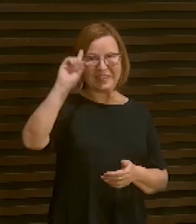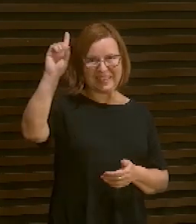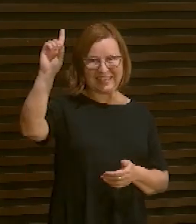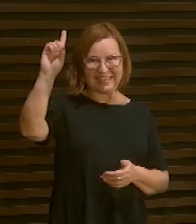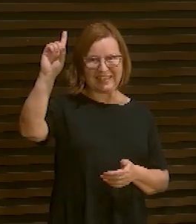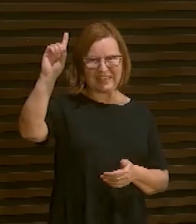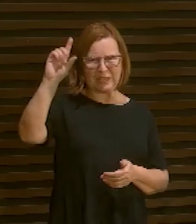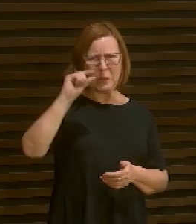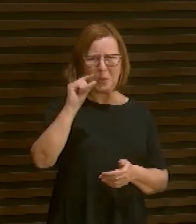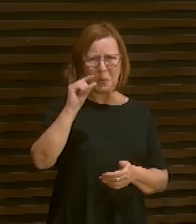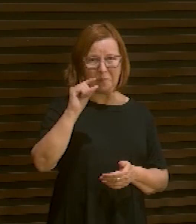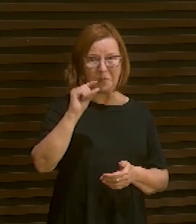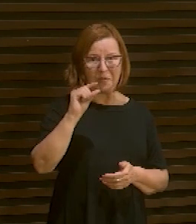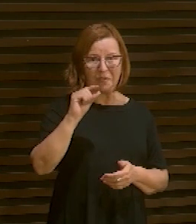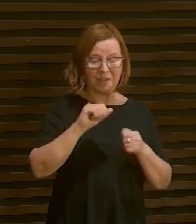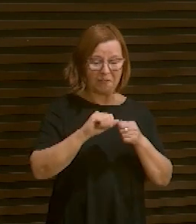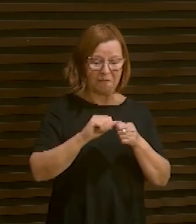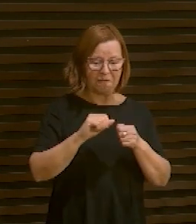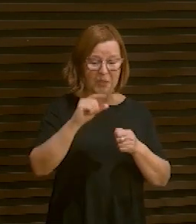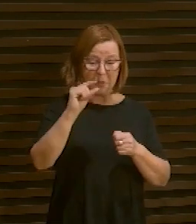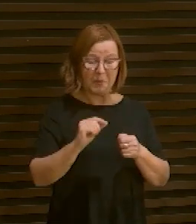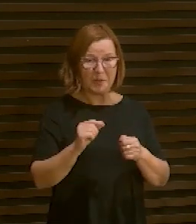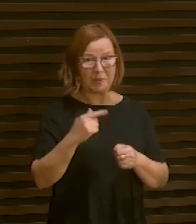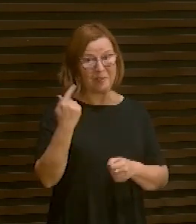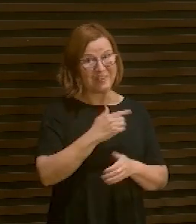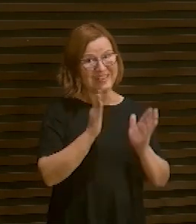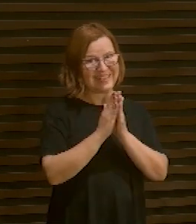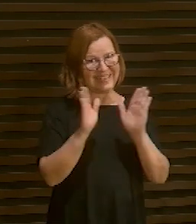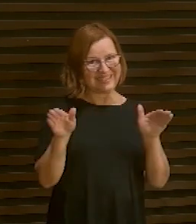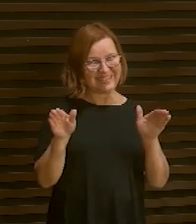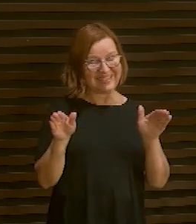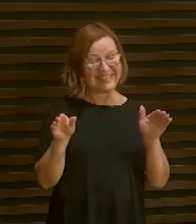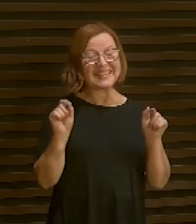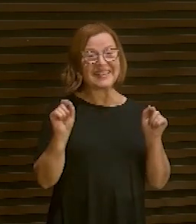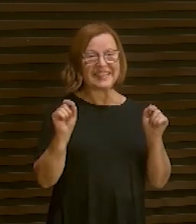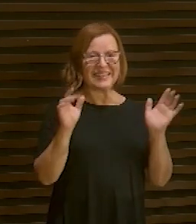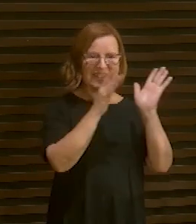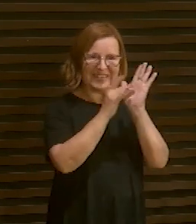um pouco, tendo sido feito menor que os anjos, Jesus,